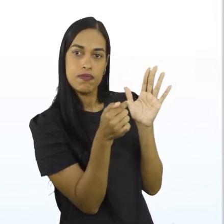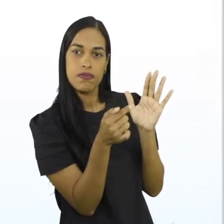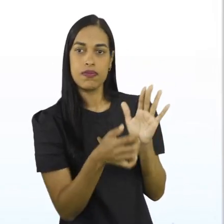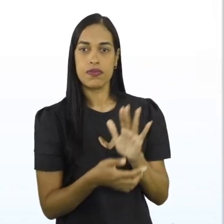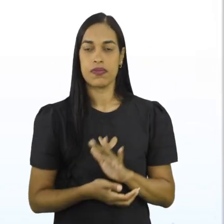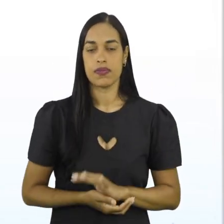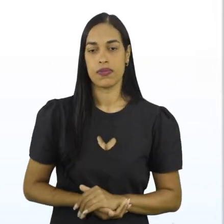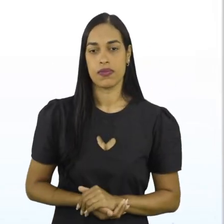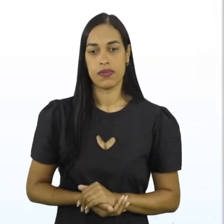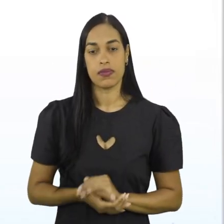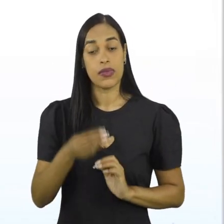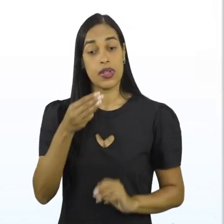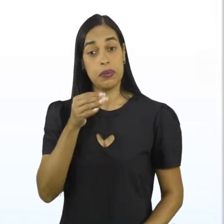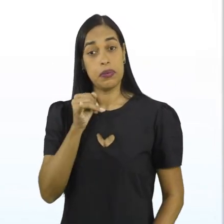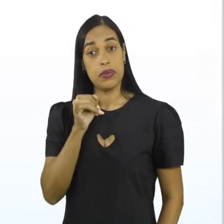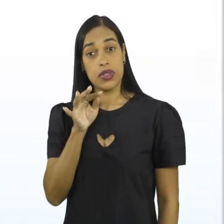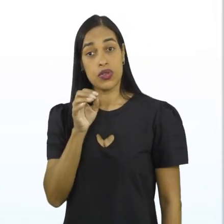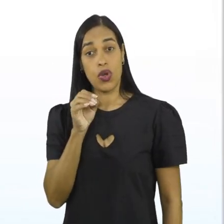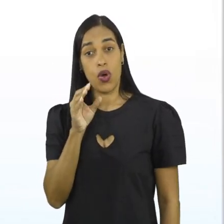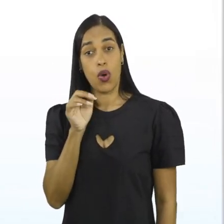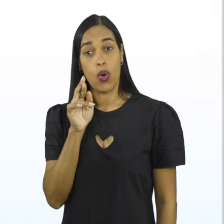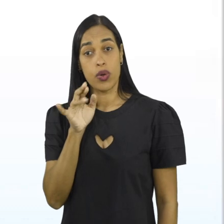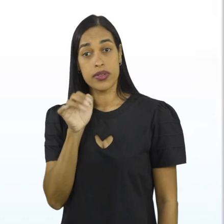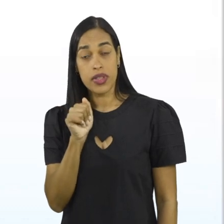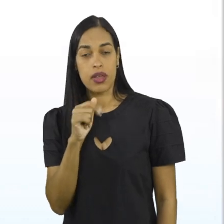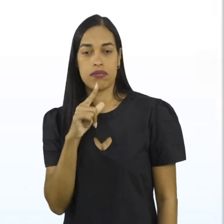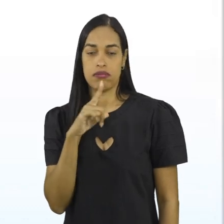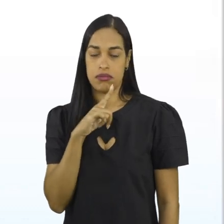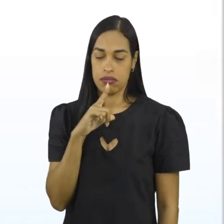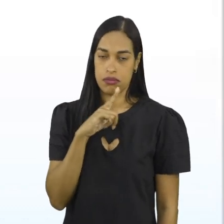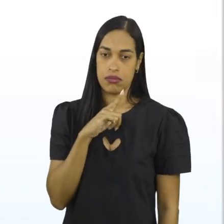Aí a mitocôndria, eles vão fazer assim, ó. Você tem a mitocôndriazinha.